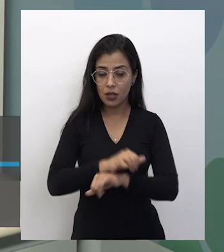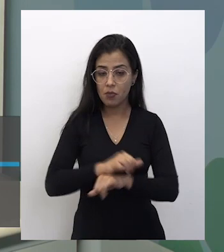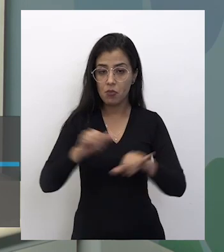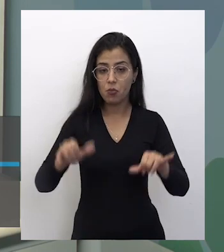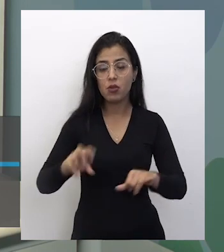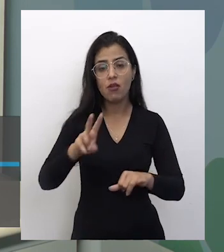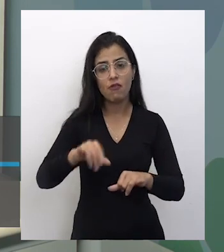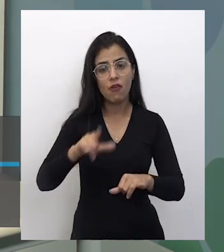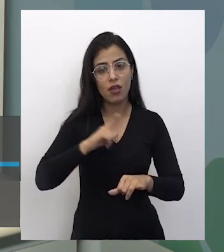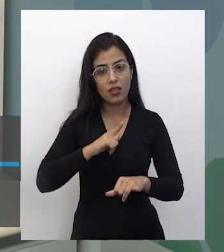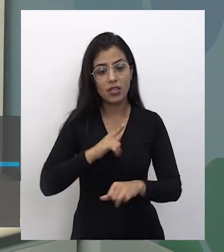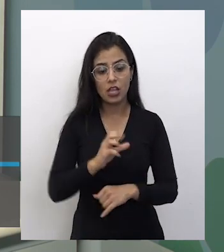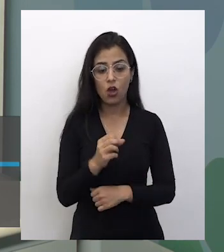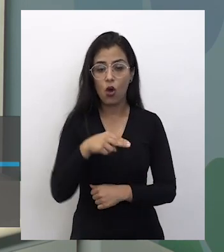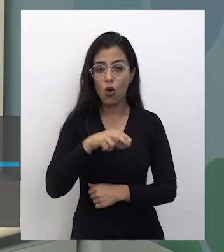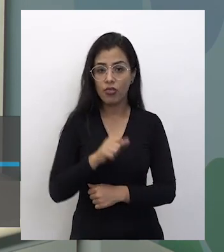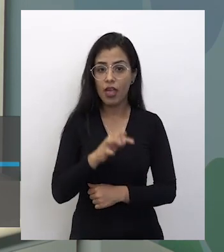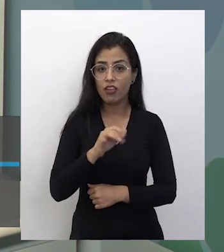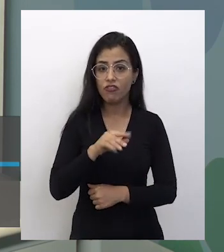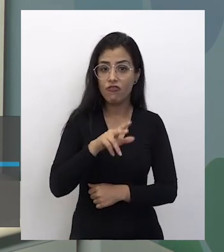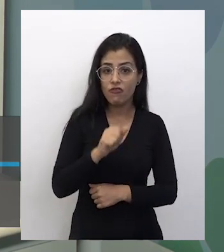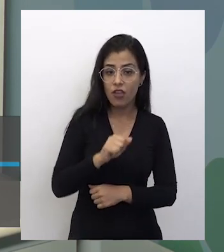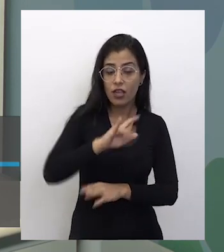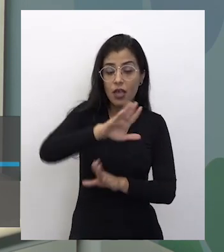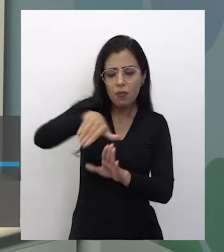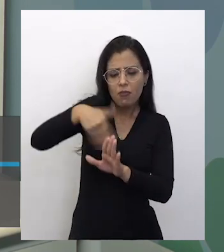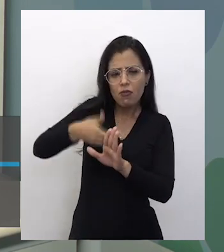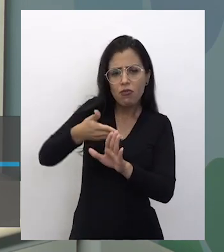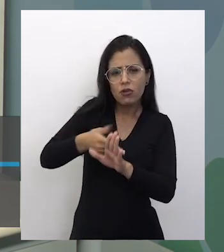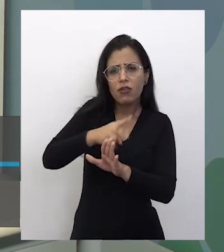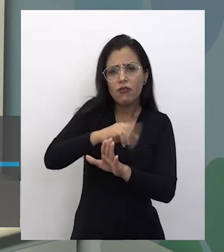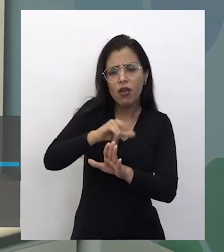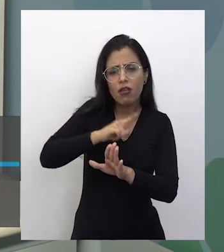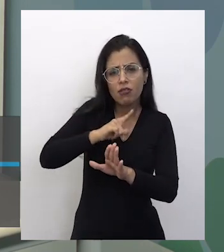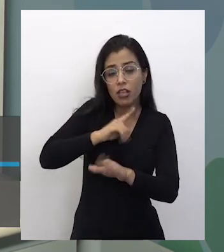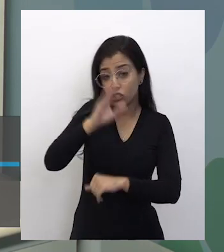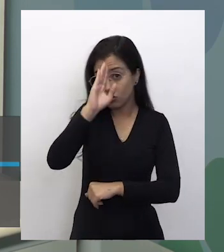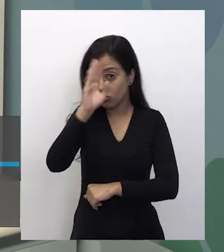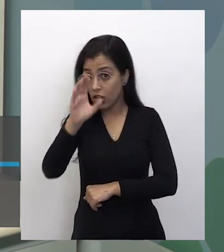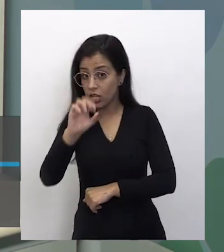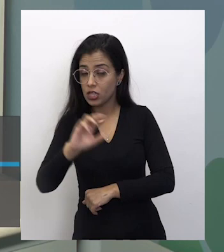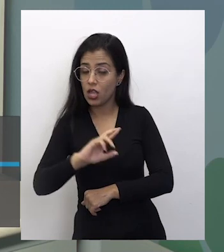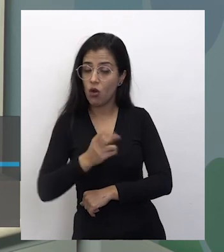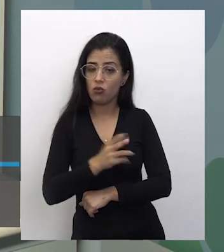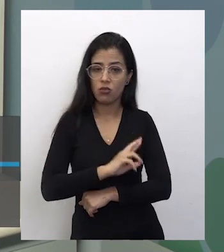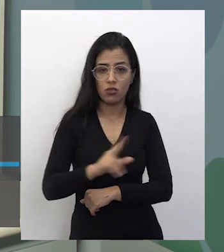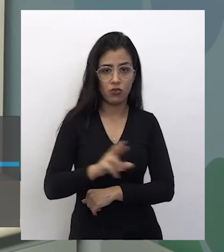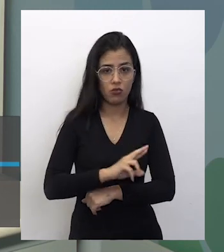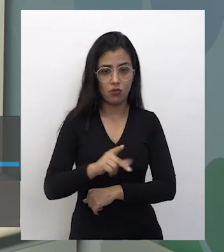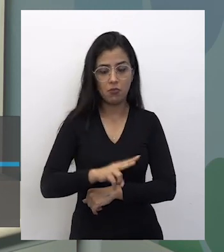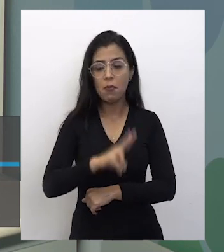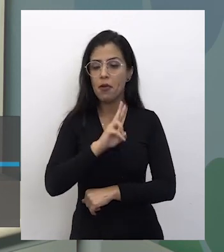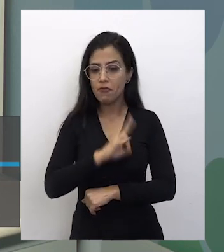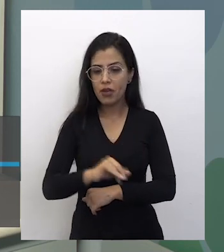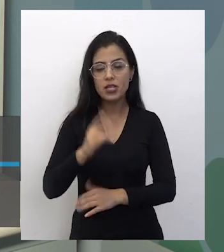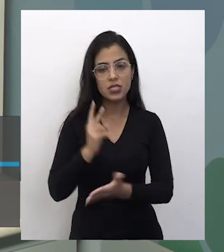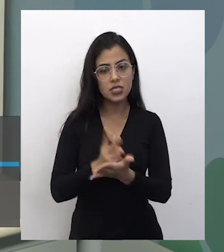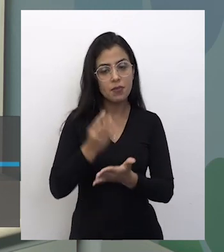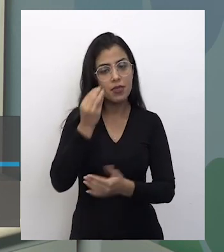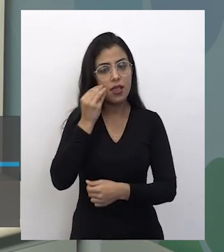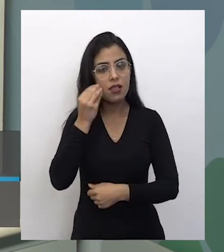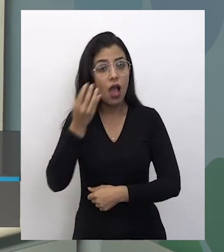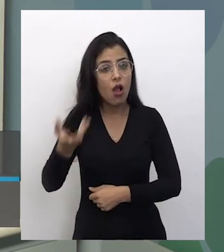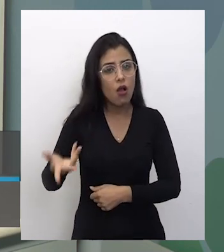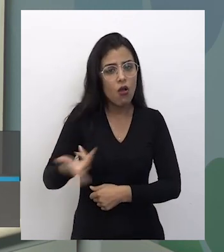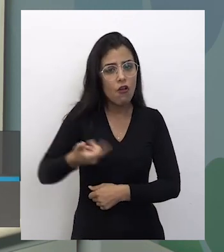parte conativa, tá? Que vai ter uma ordem ali, indireta ou direta, mas sempre tem uma ordem ali para você convencer, que eu falei que é